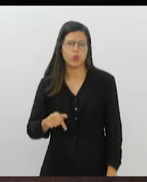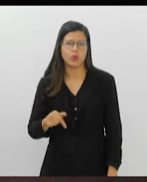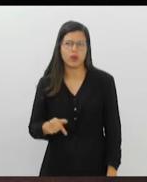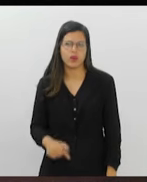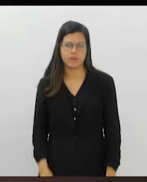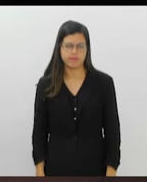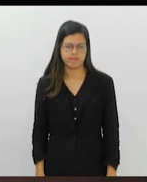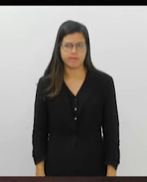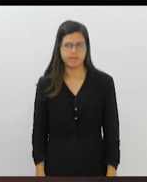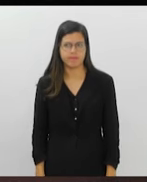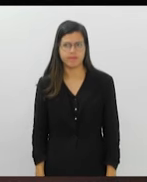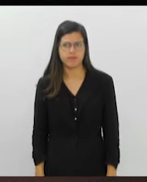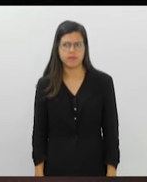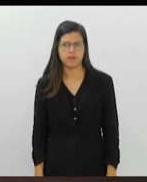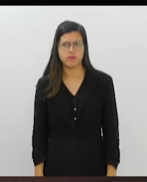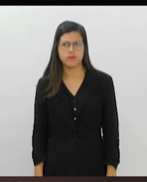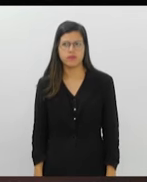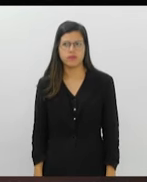vivem.